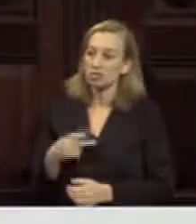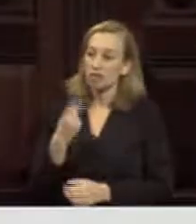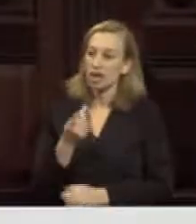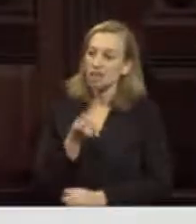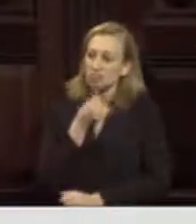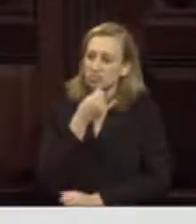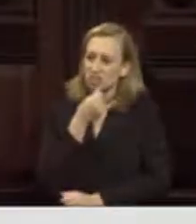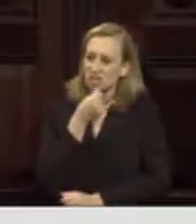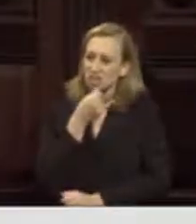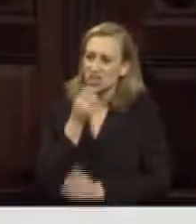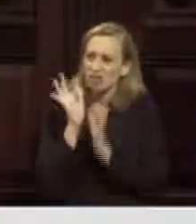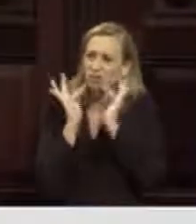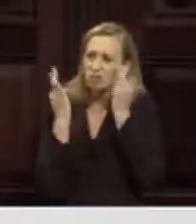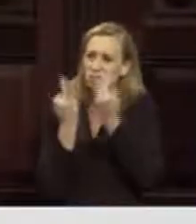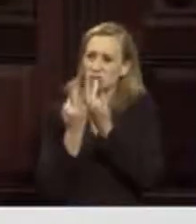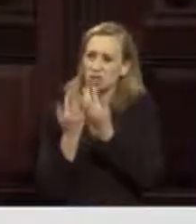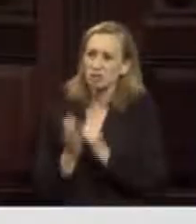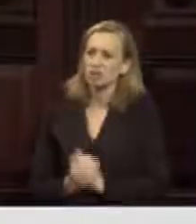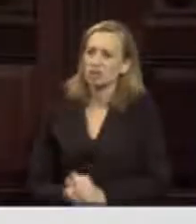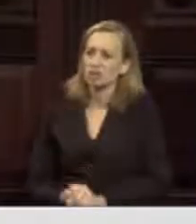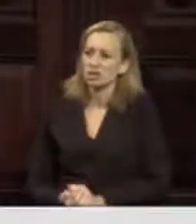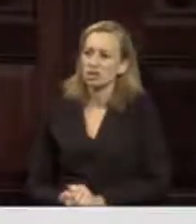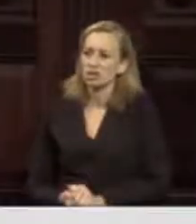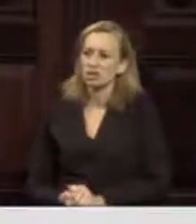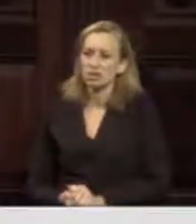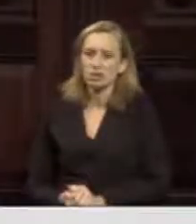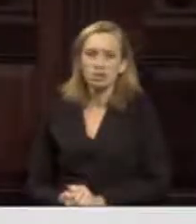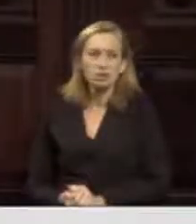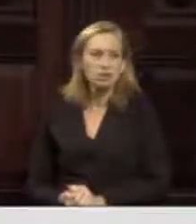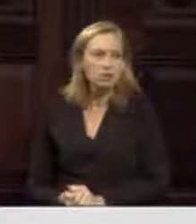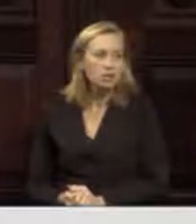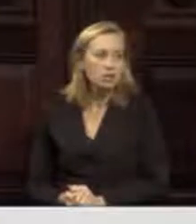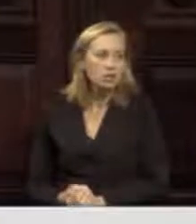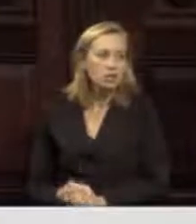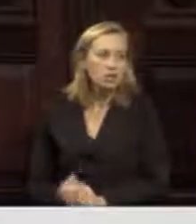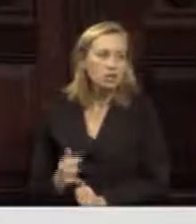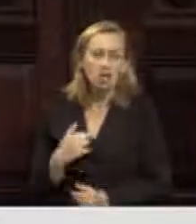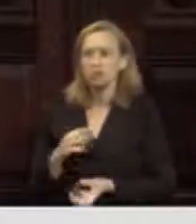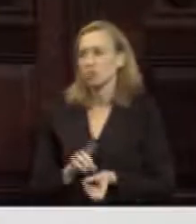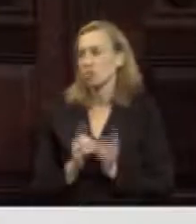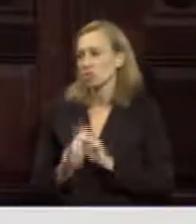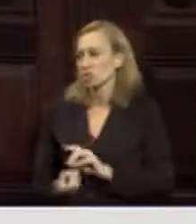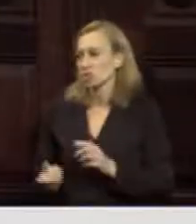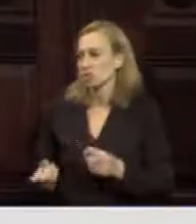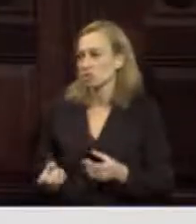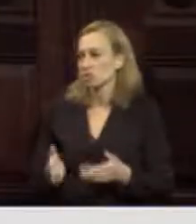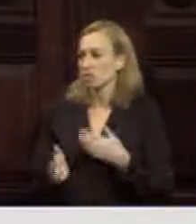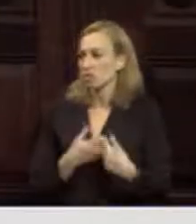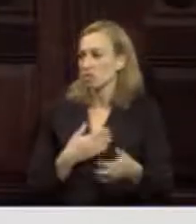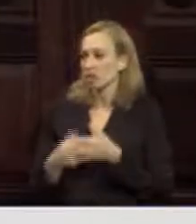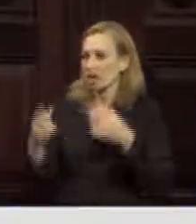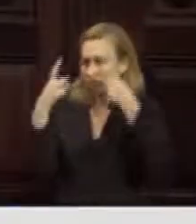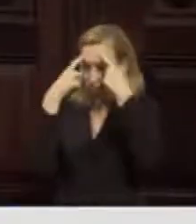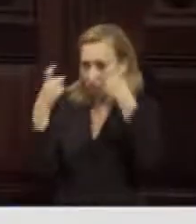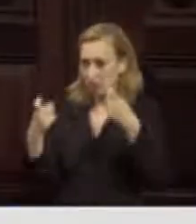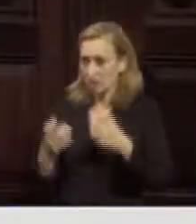triste, muito perplexo, porque eu sou contra qualquer tipo de violência. Isso não leva a